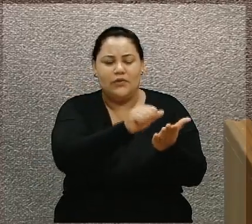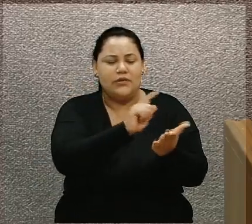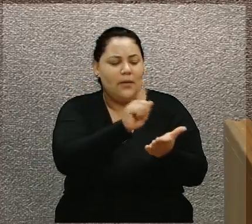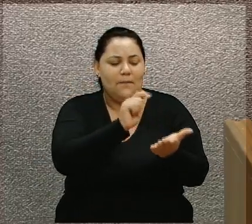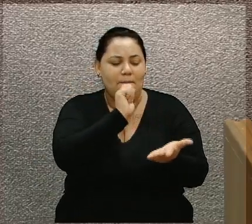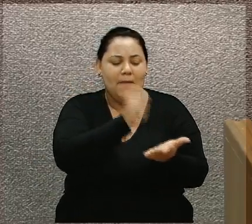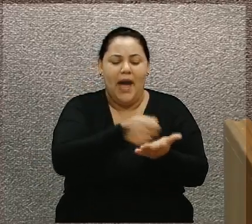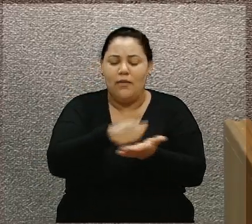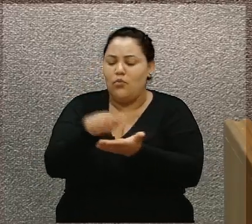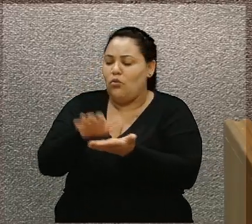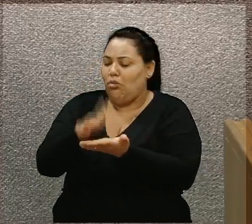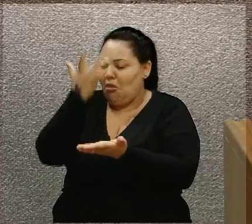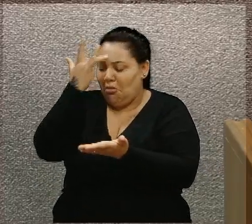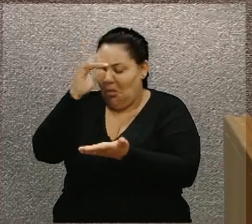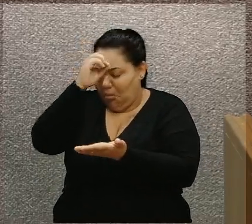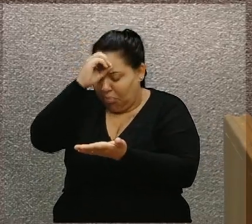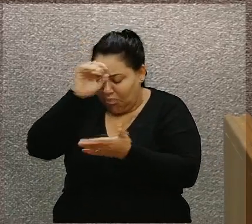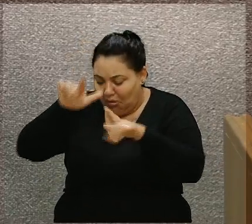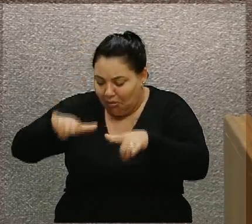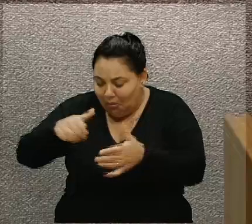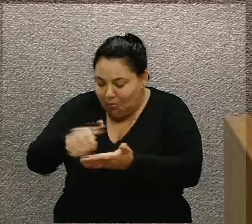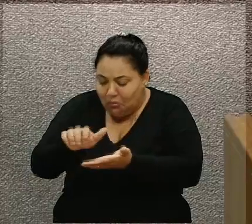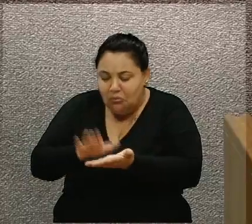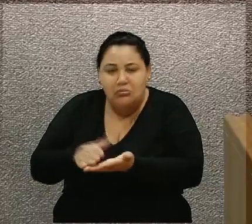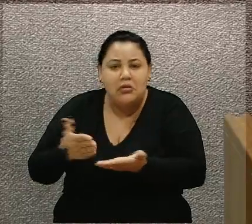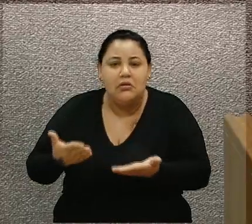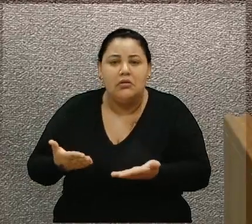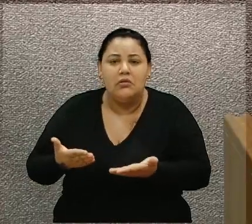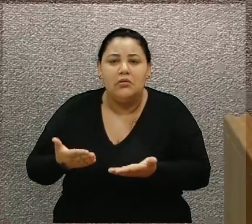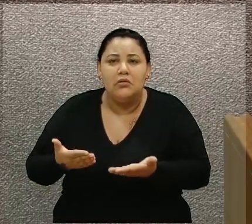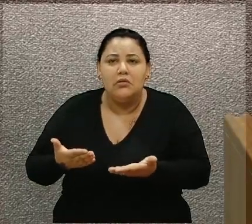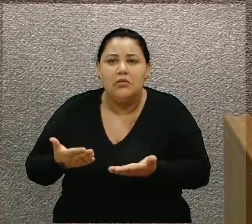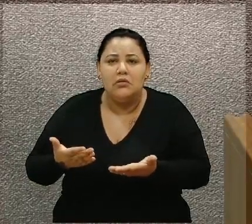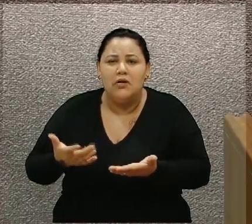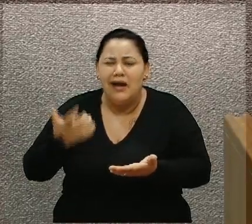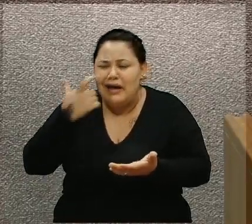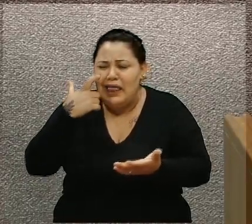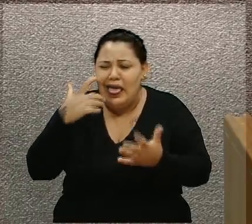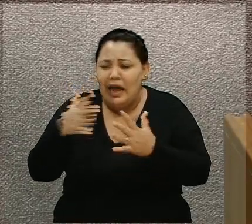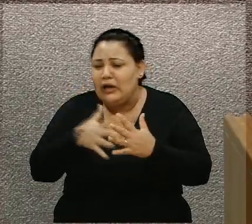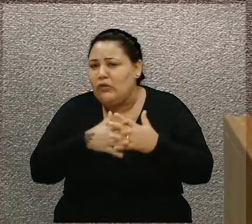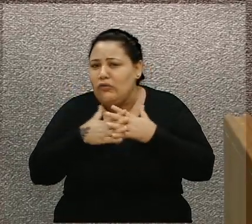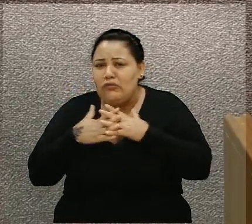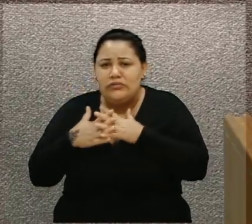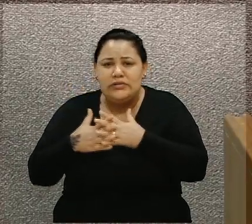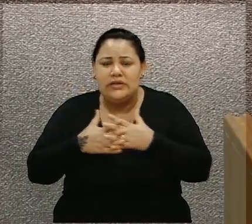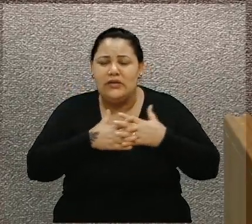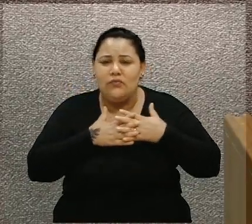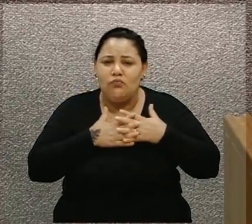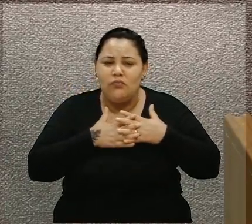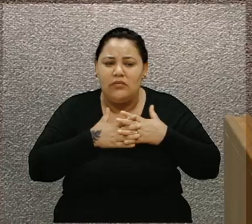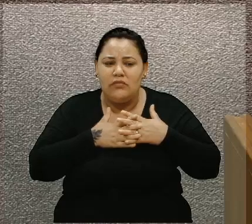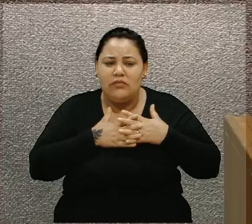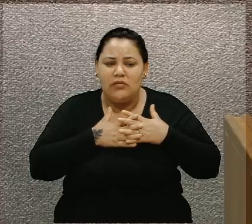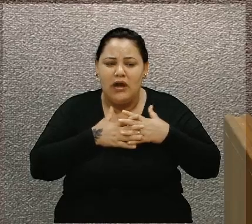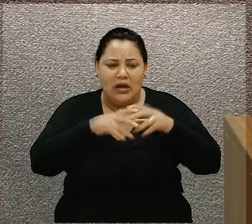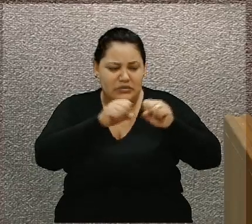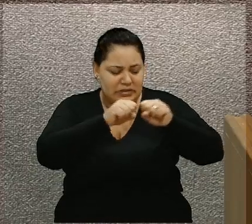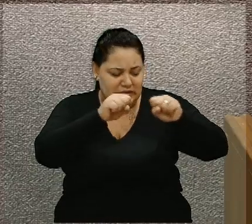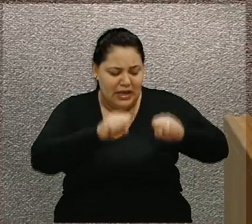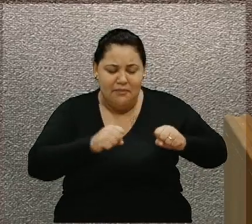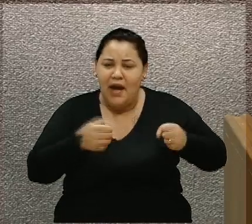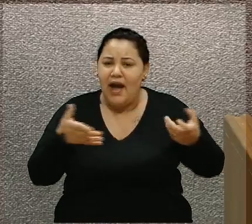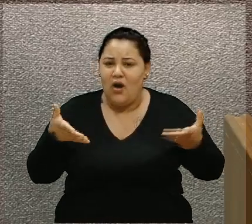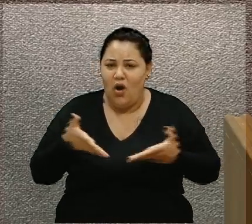ti, a gente não sabe onde está essa multa. Nota o transtorno que isso tudo gera. É um sistema que agora, neste